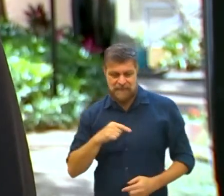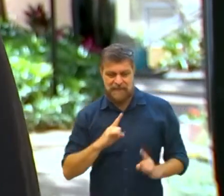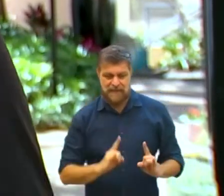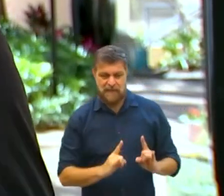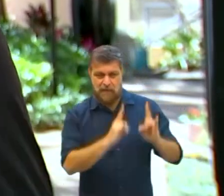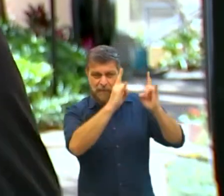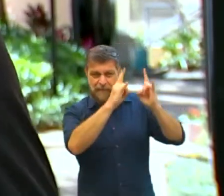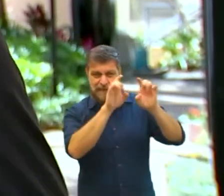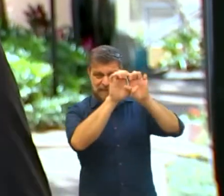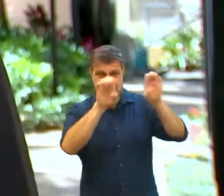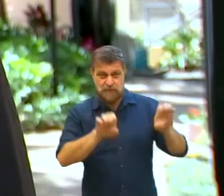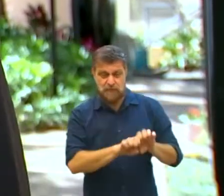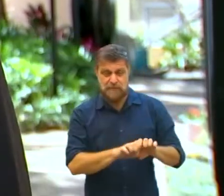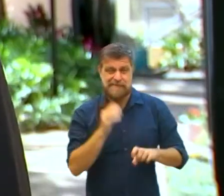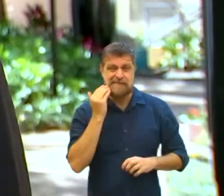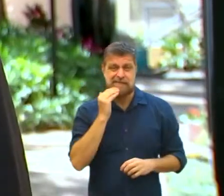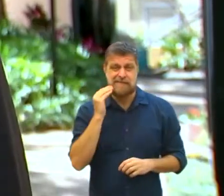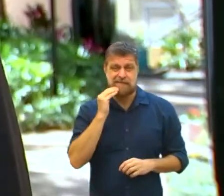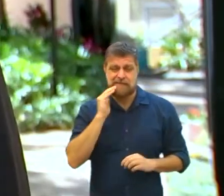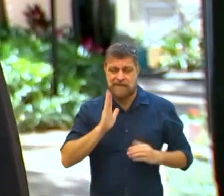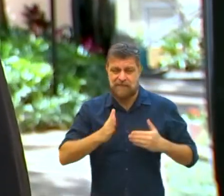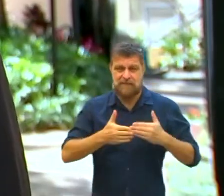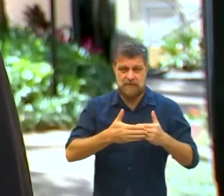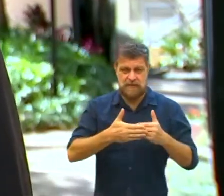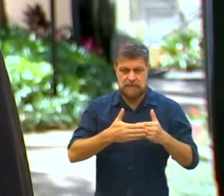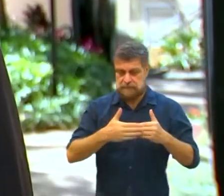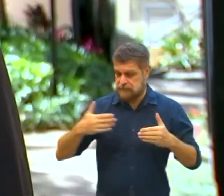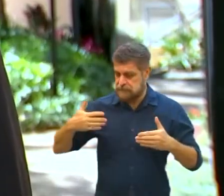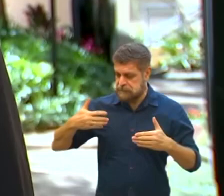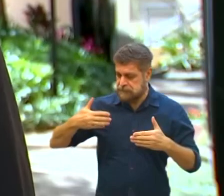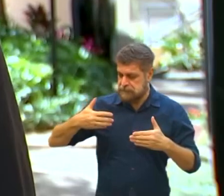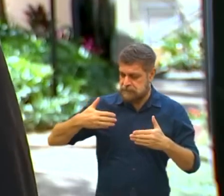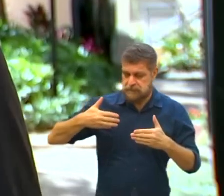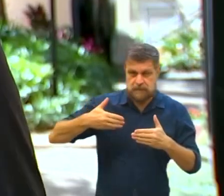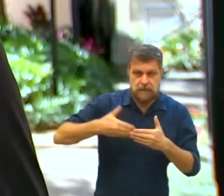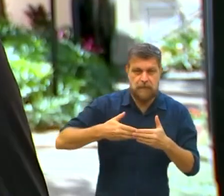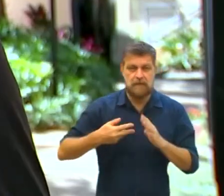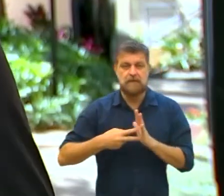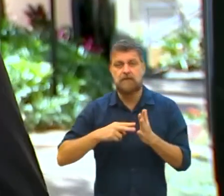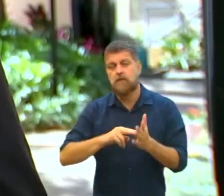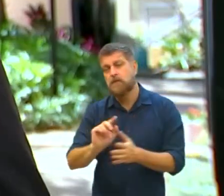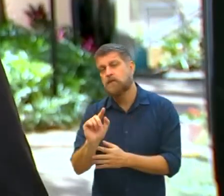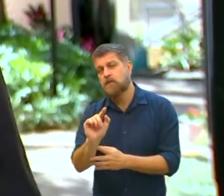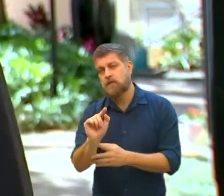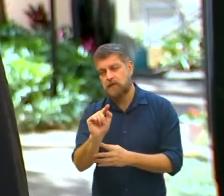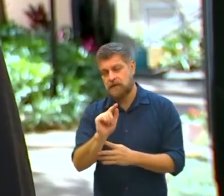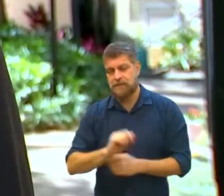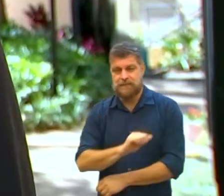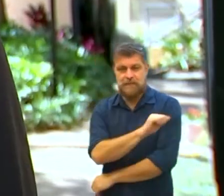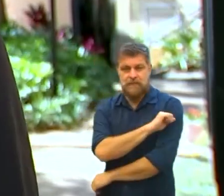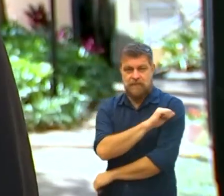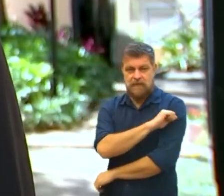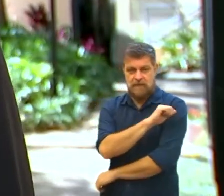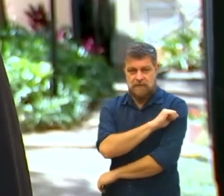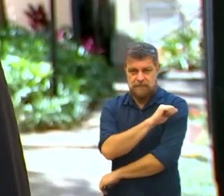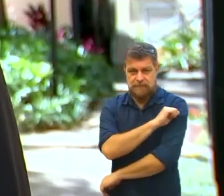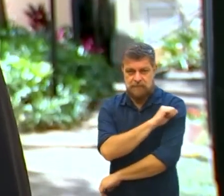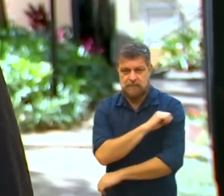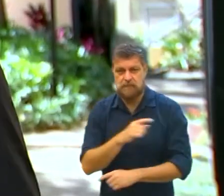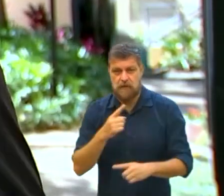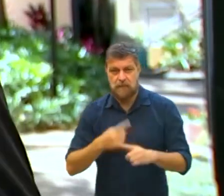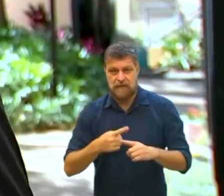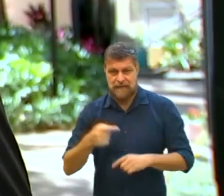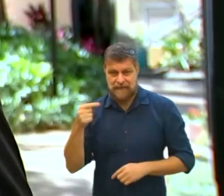aí de dificuldades estruturais, ficou fechado um tempo, né? O que significou aí que os nossos